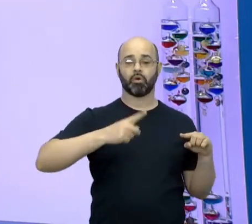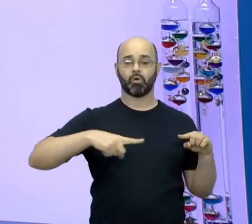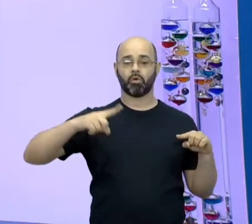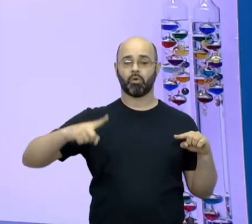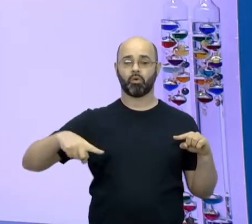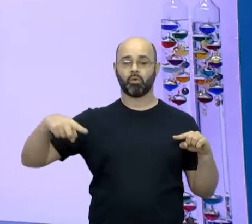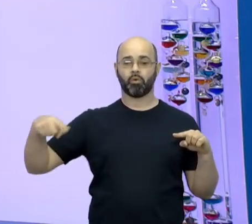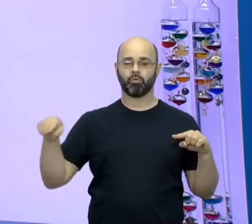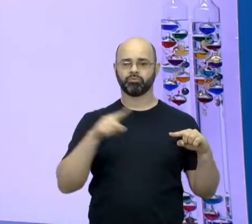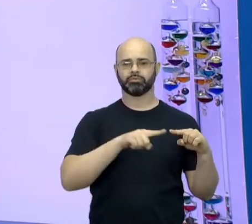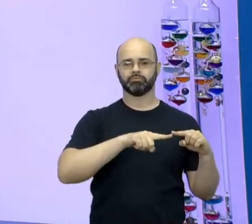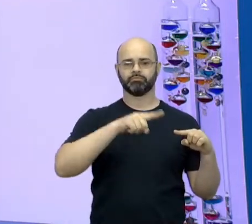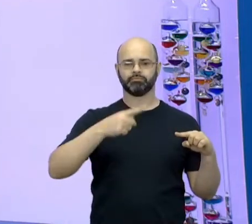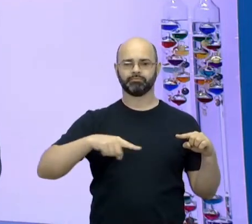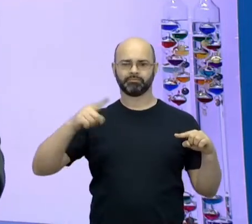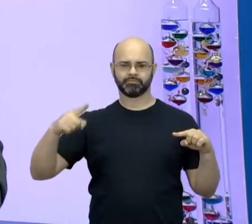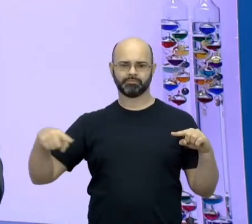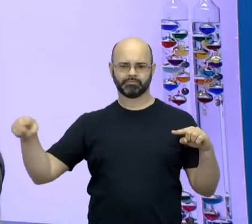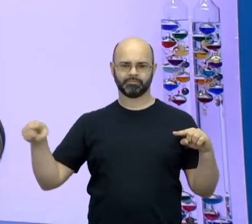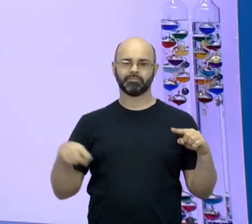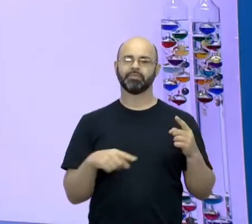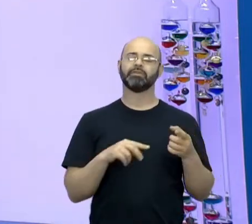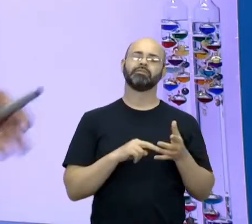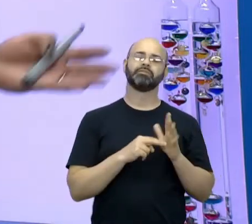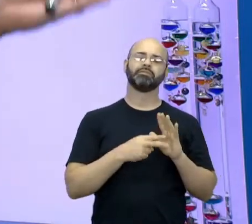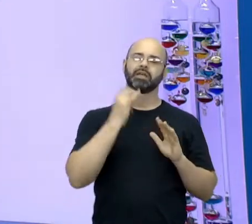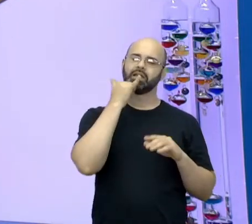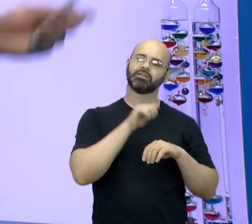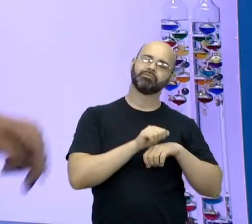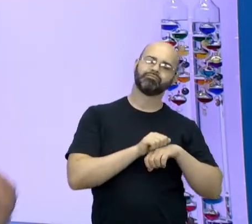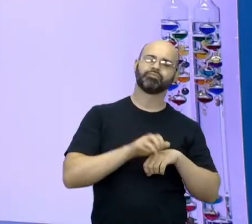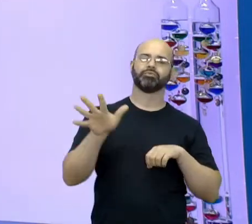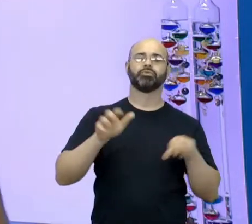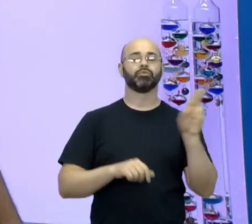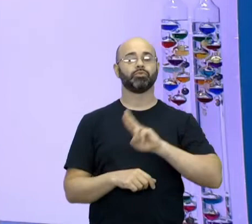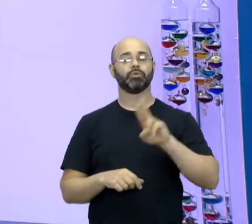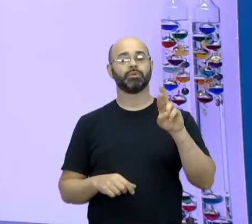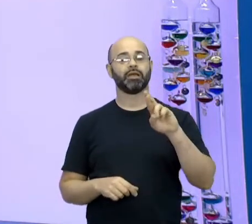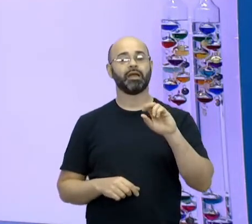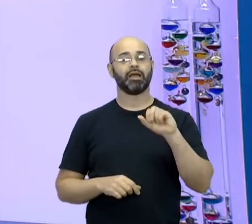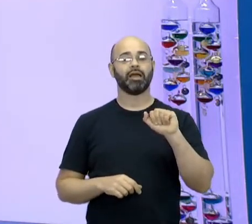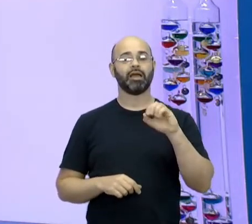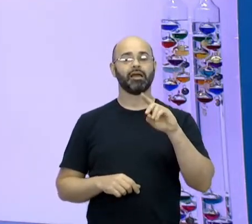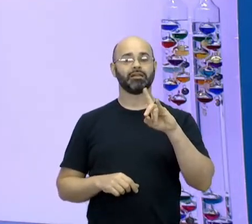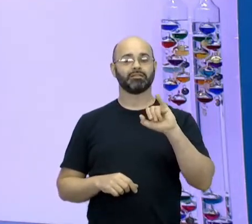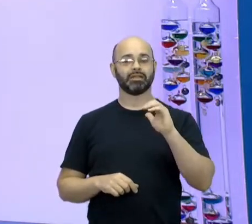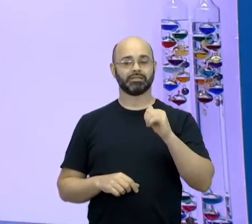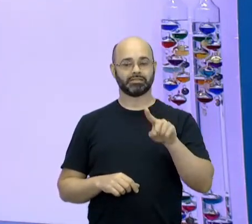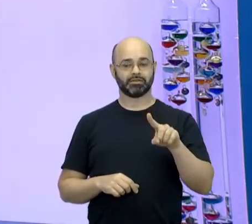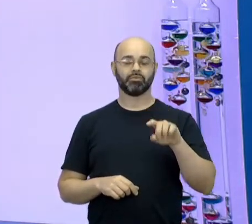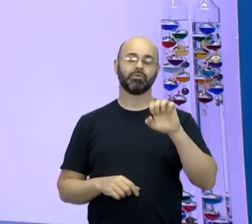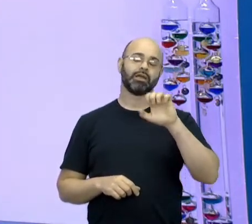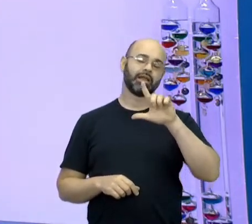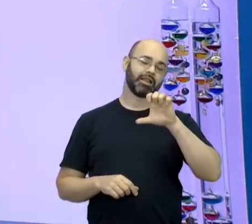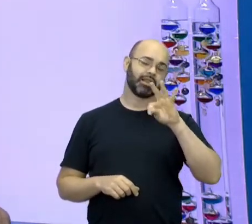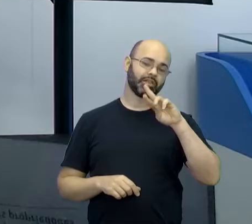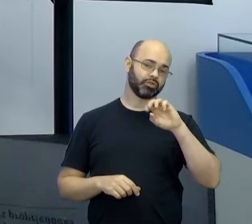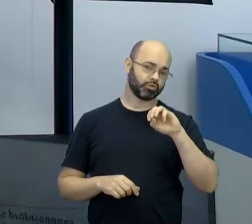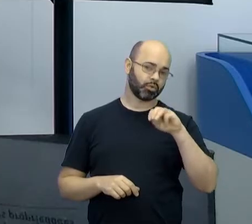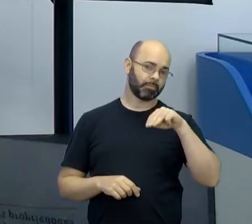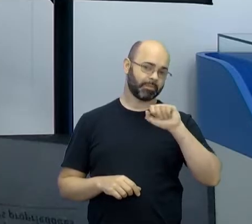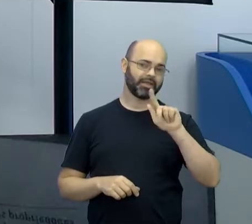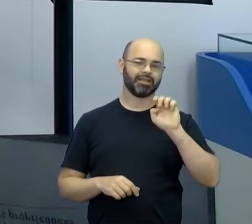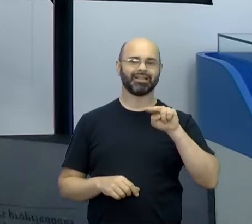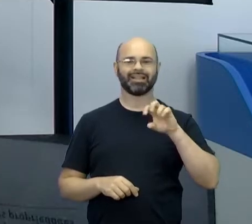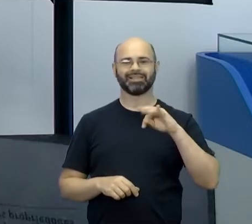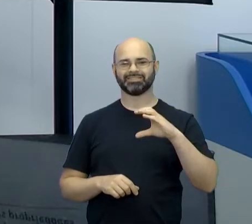no meio também que se propagam com forma de energia. E essa energia se chama de radiação eletromagnética, tá? No caso, essa